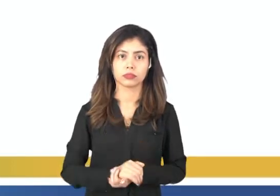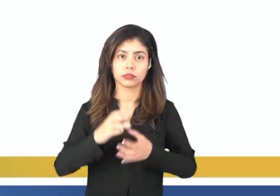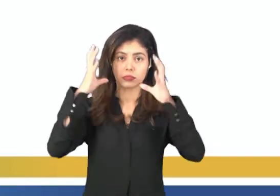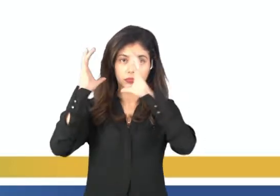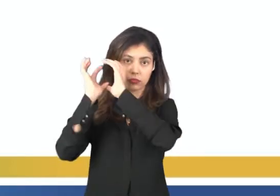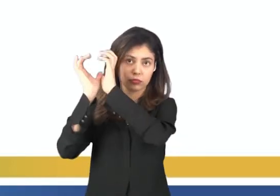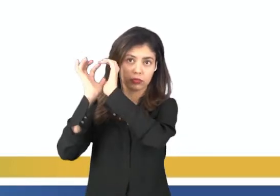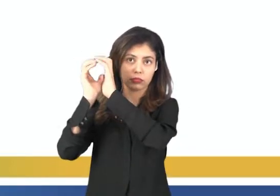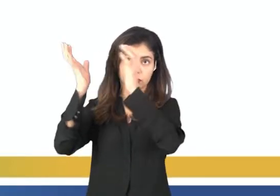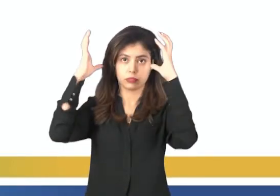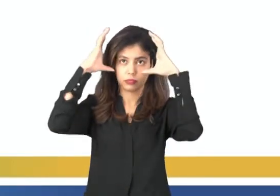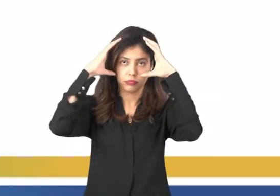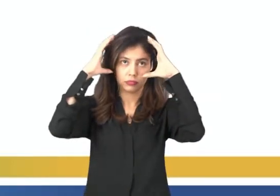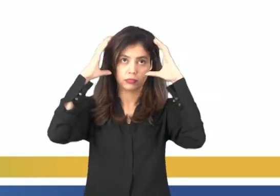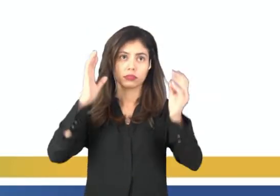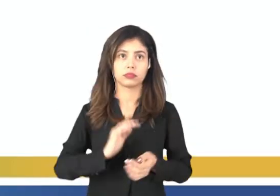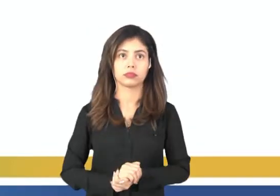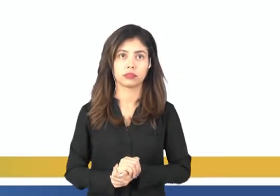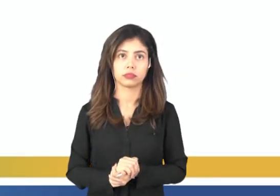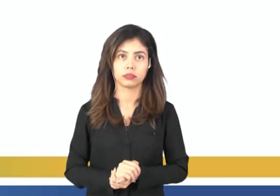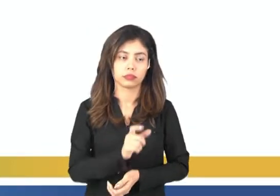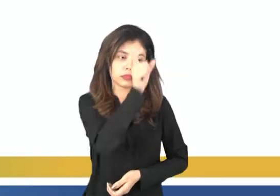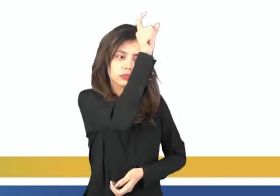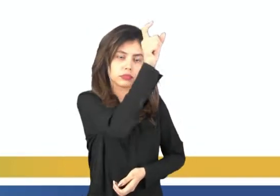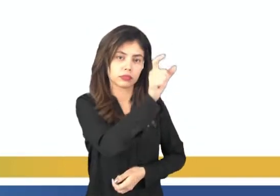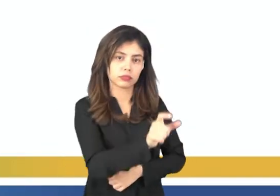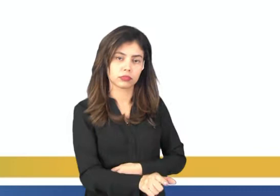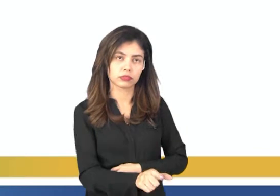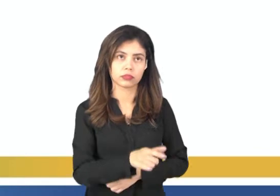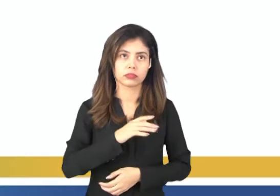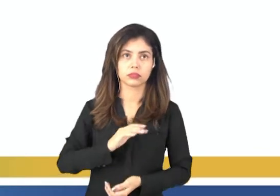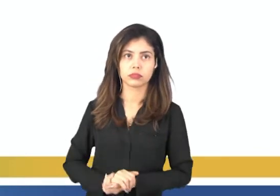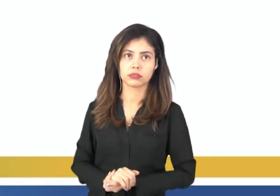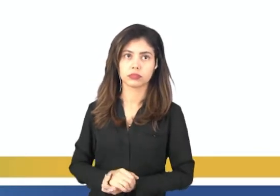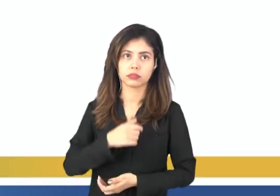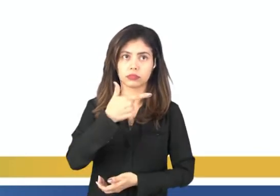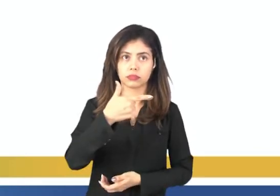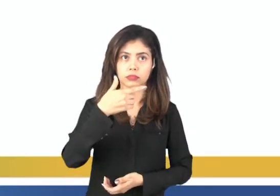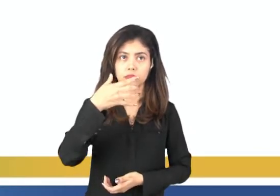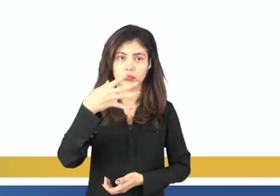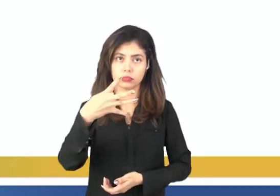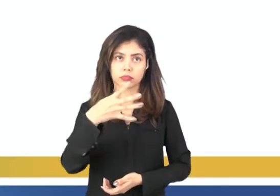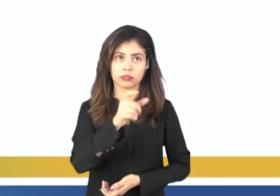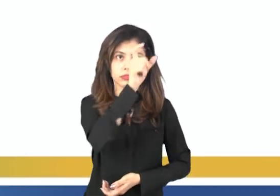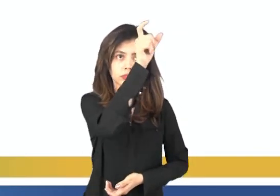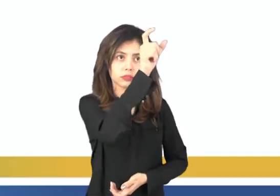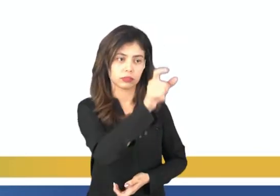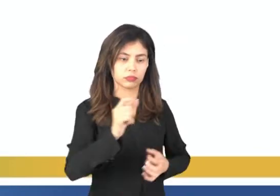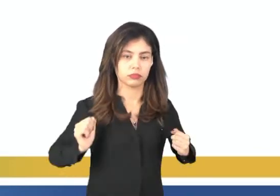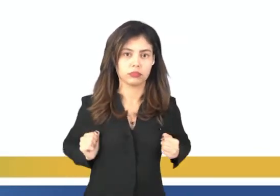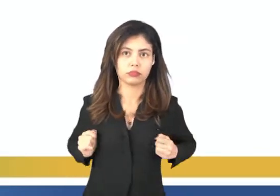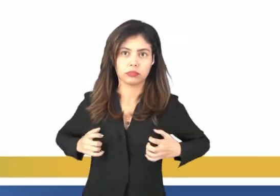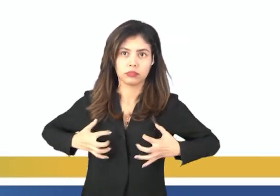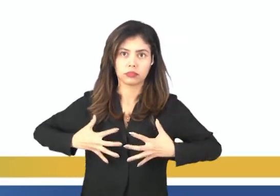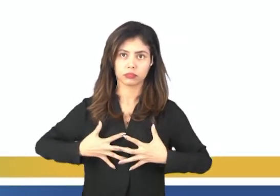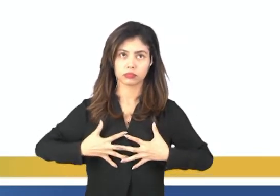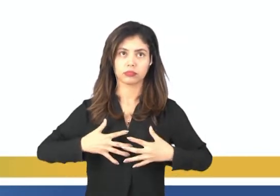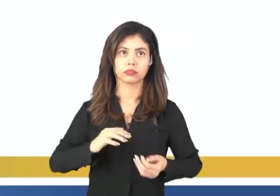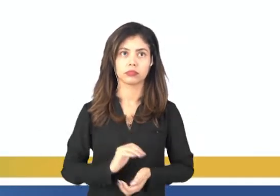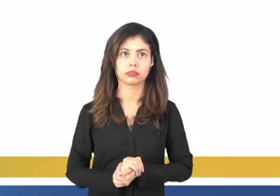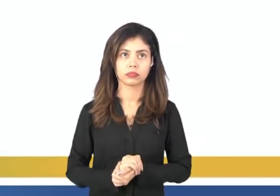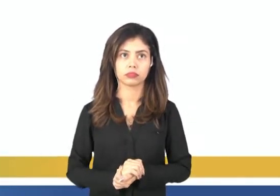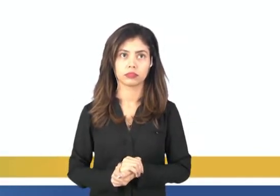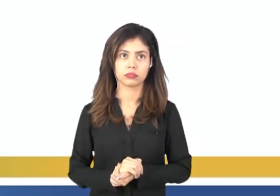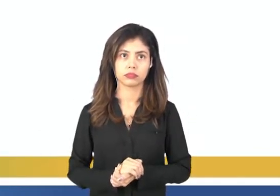formando crânio 26 ossos formam a estrutura da coluna 24 forma na nossa costela um